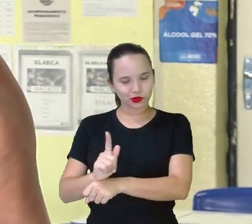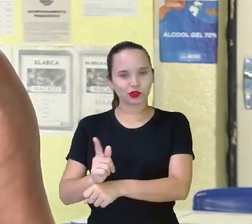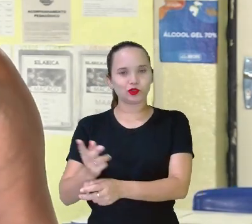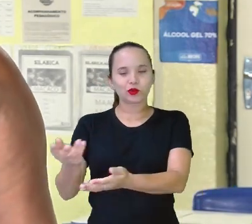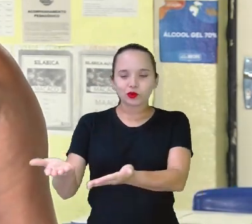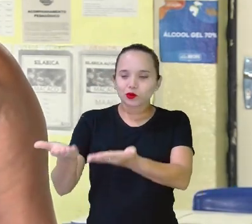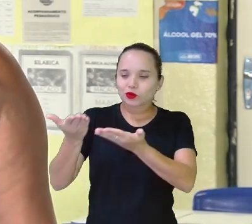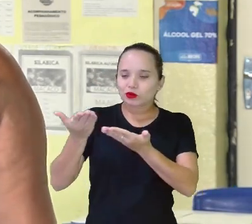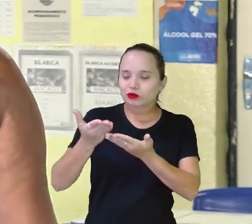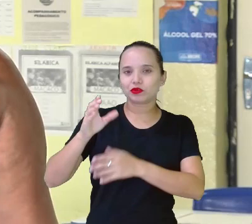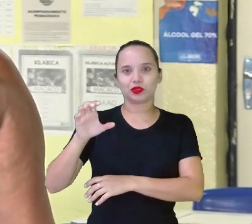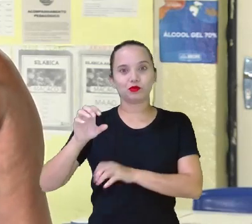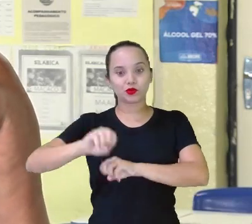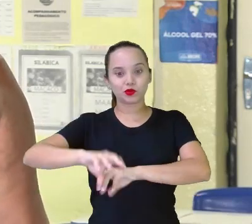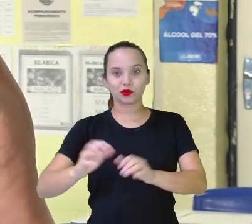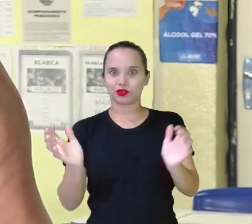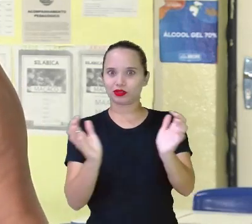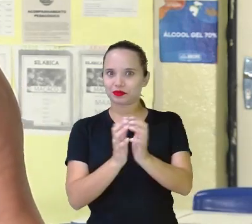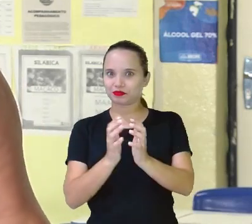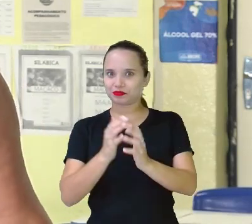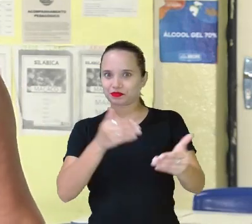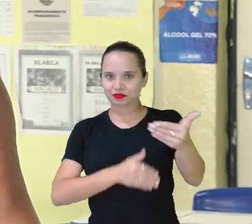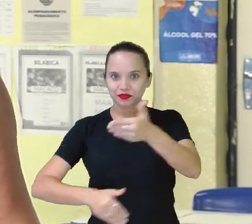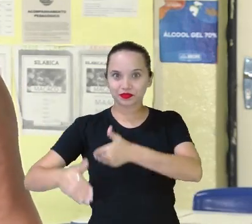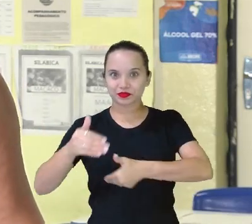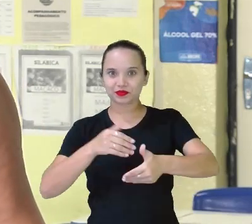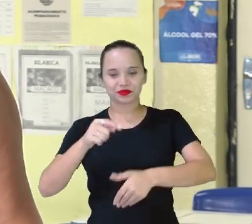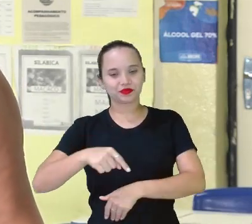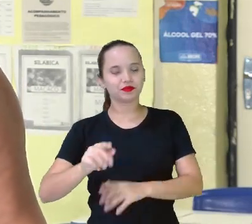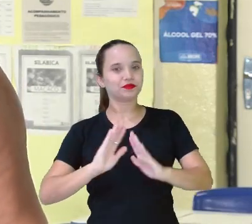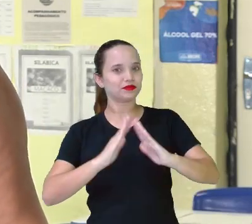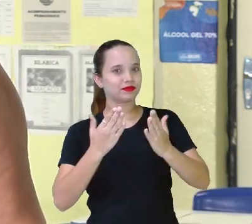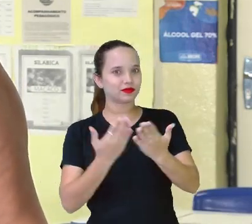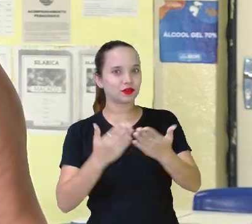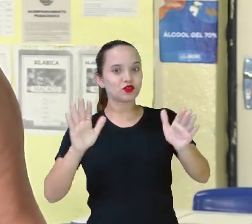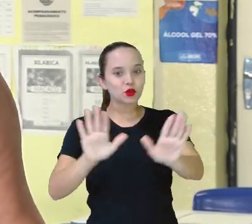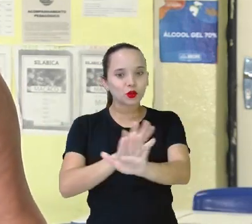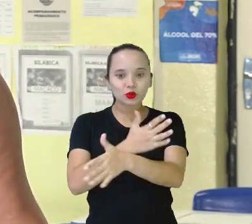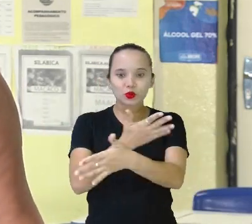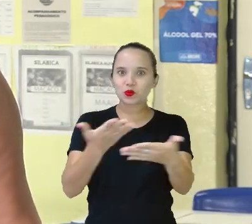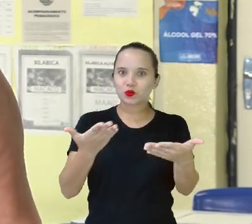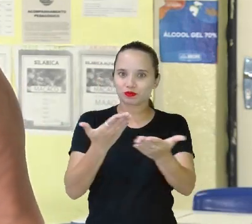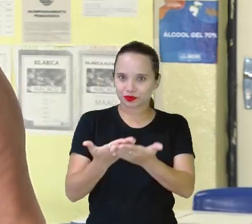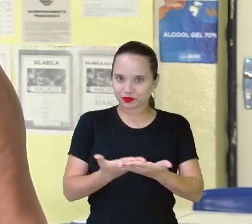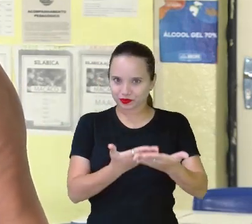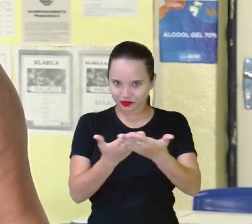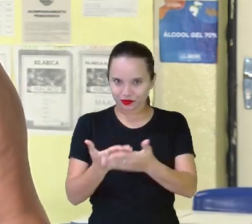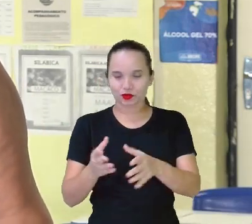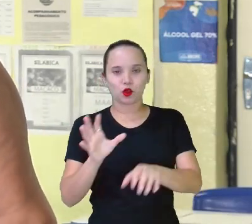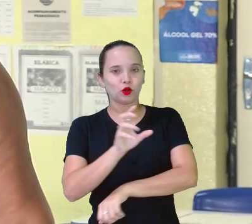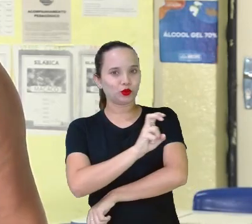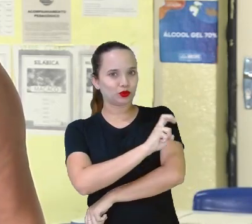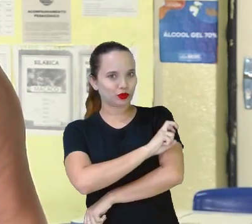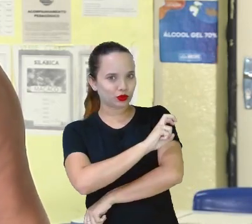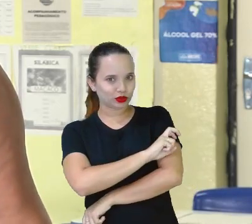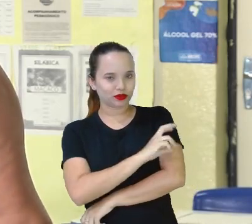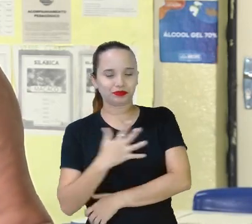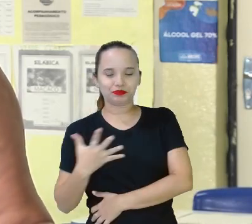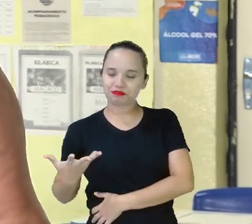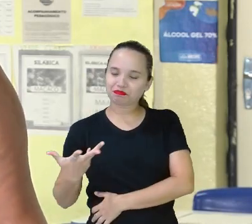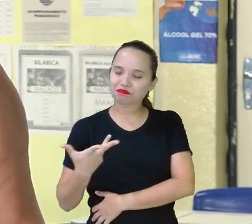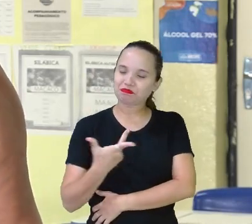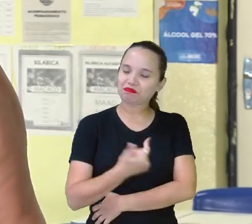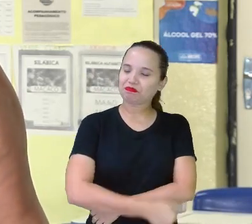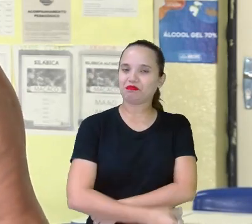Educa Recife para participar aqui na nossa escola de um grande aulão, dos quintos anos, e foi maravilhoso.